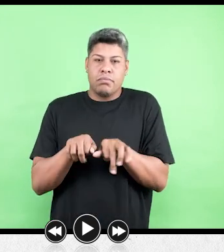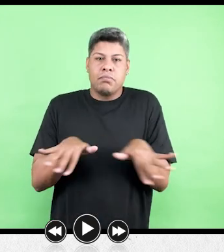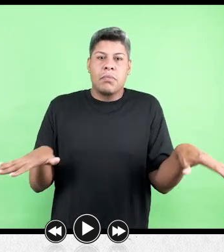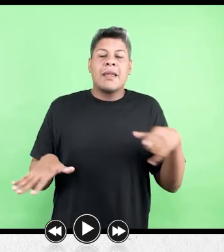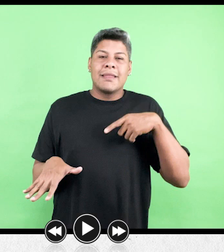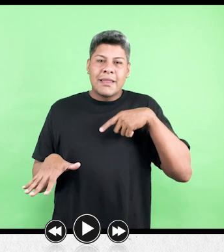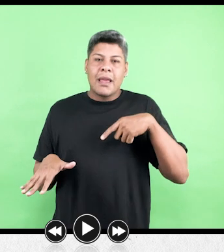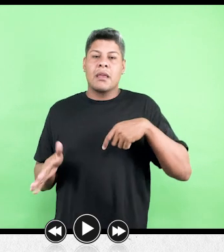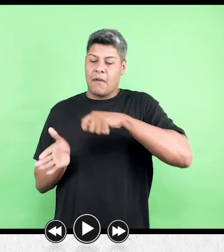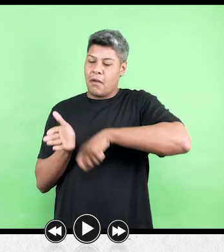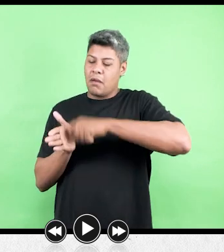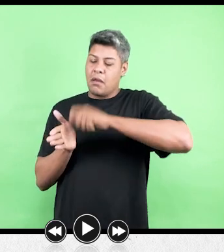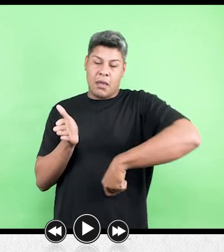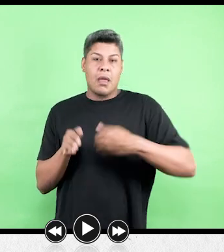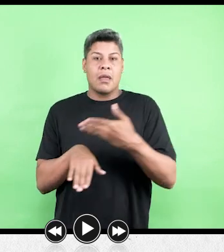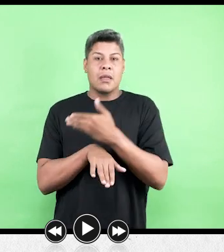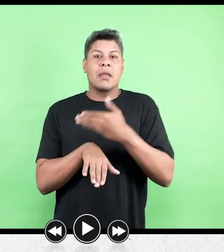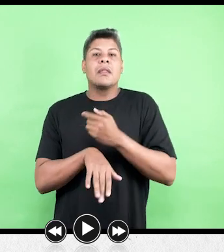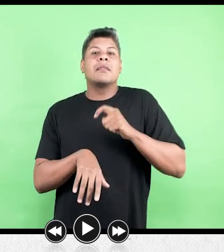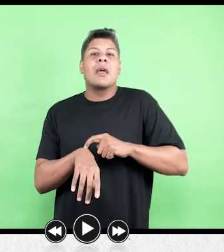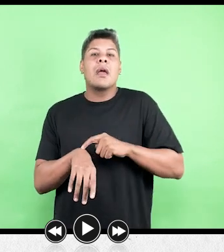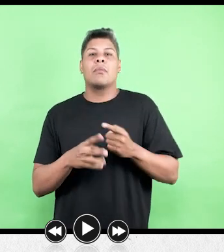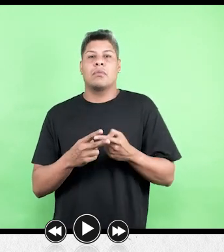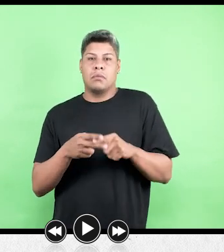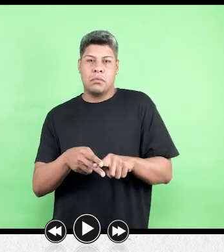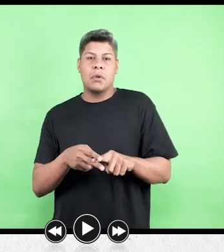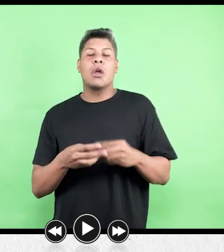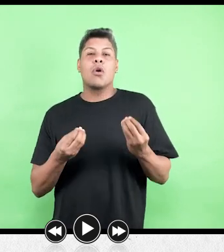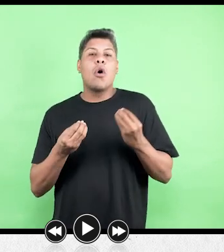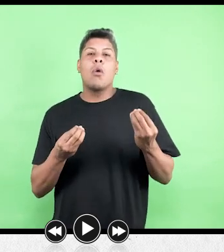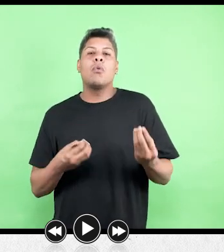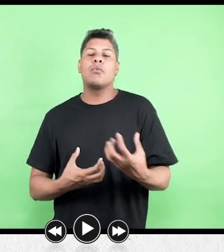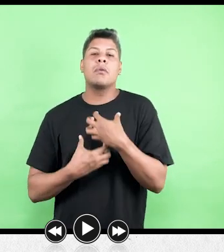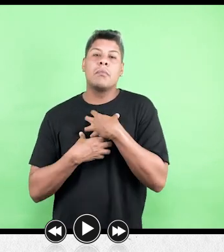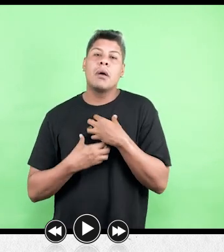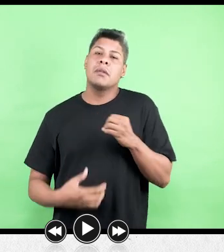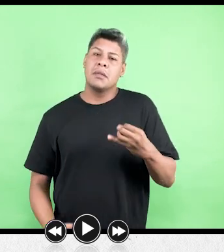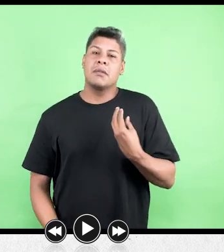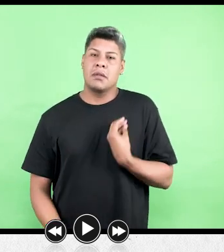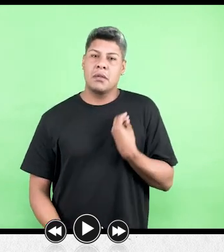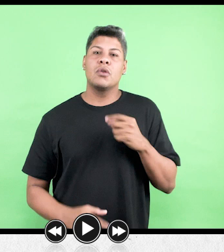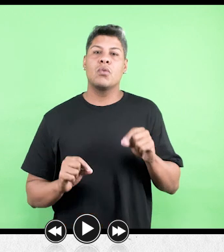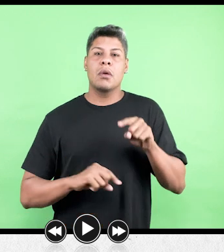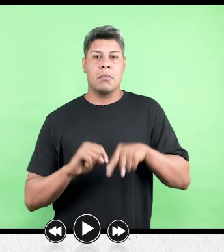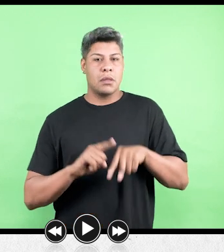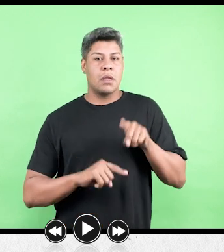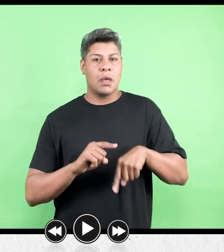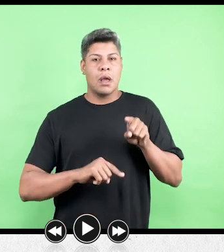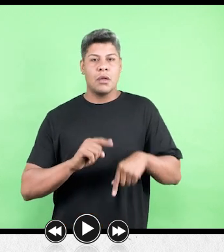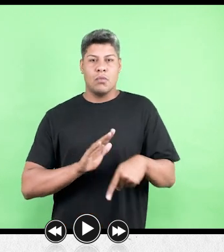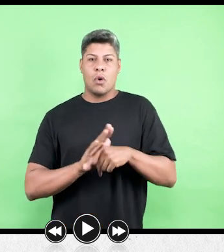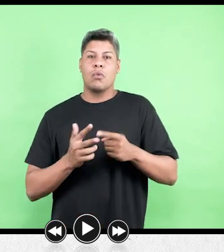do operador, com a frequência, o tempo de reparo e o impacto provocado no abastecimento, e se existe, né, um suprimento de materiais e equipamentos